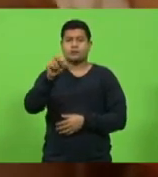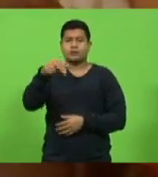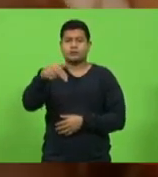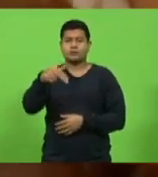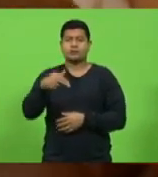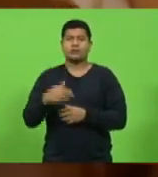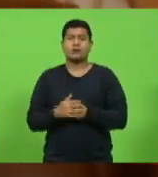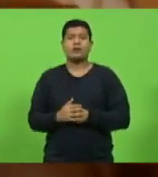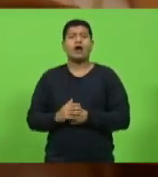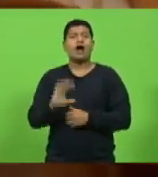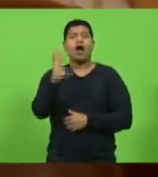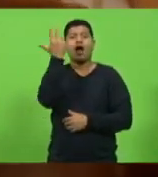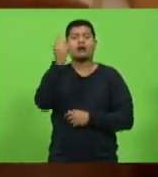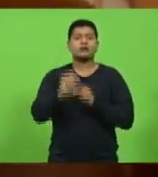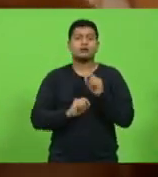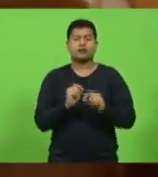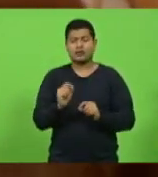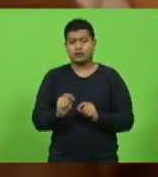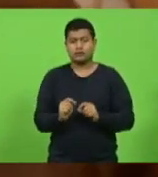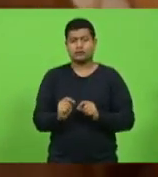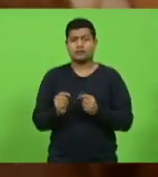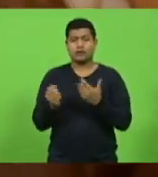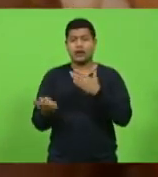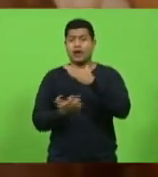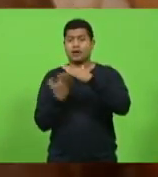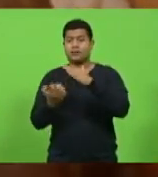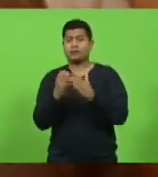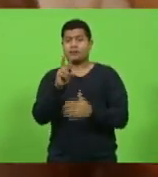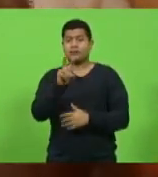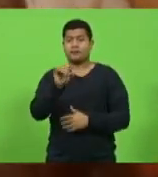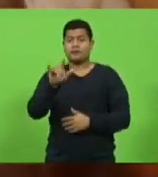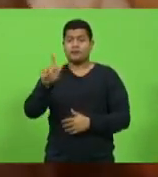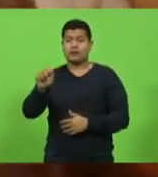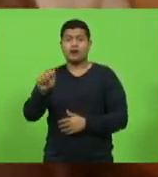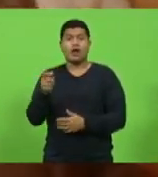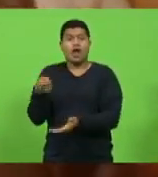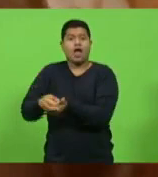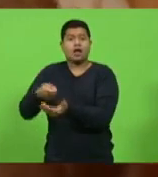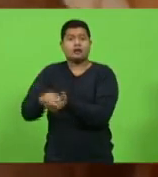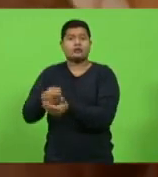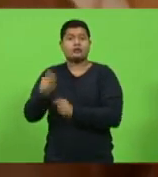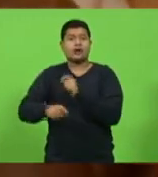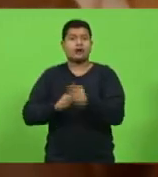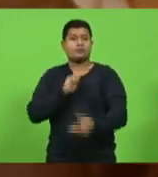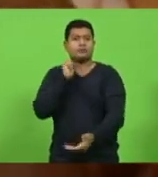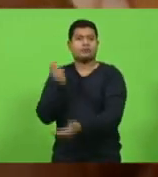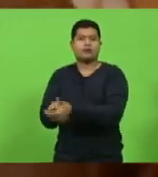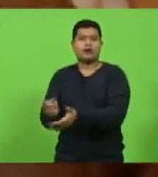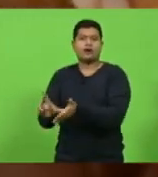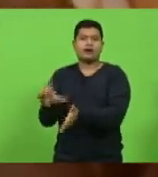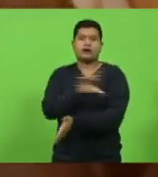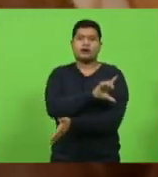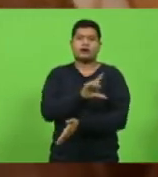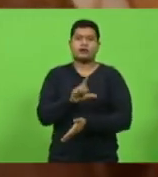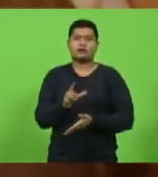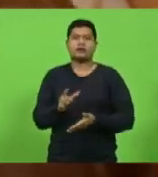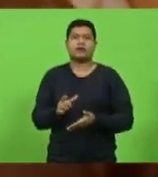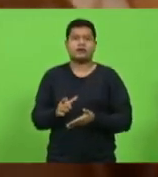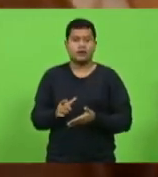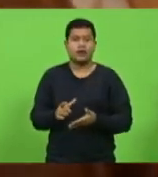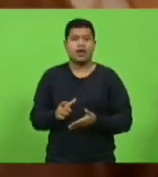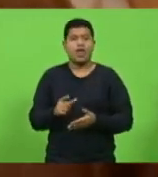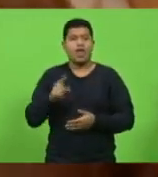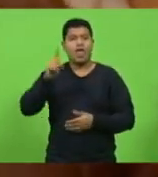Ocorre, excelências, que a empresa VegaMed exigiu pagamento antecipado, o que é